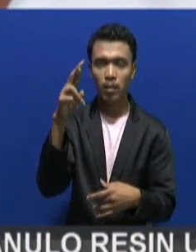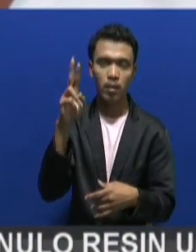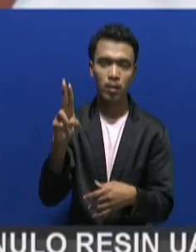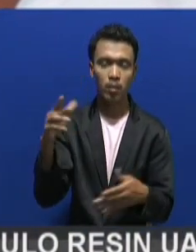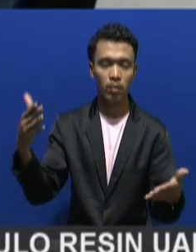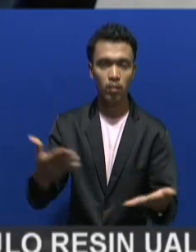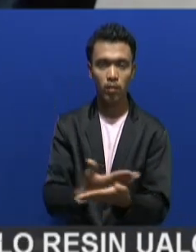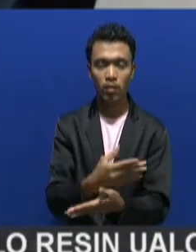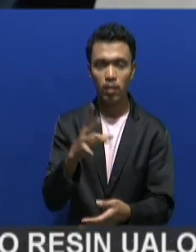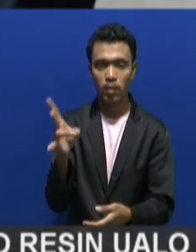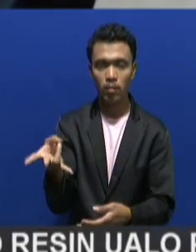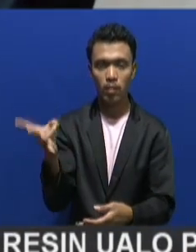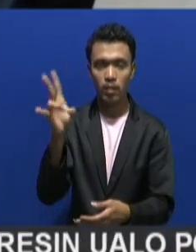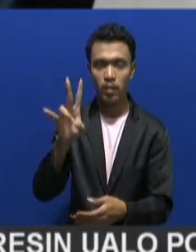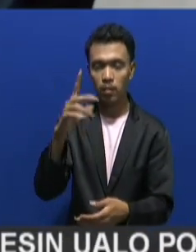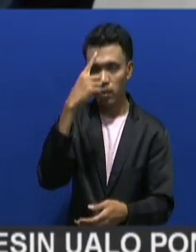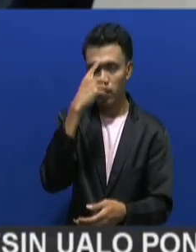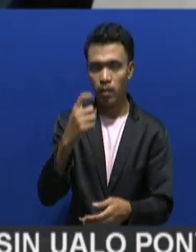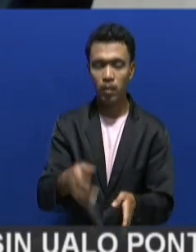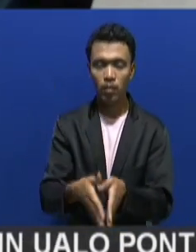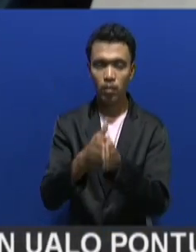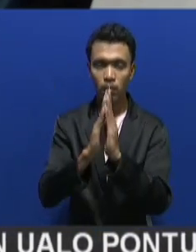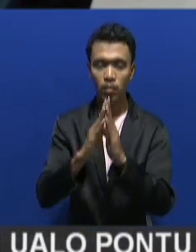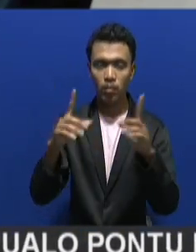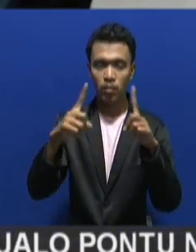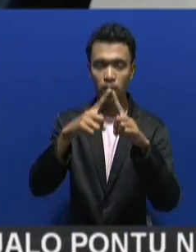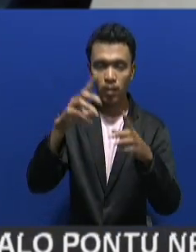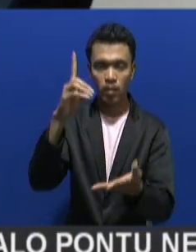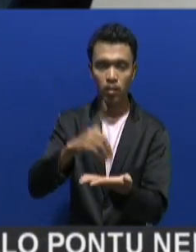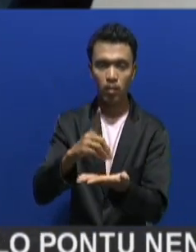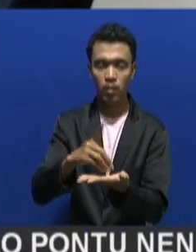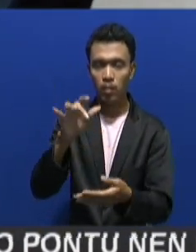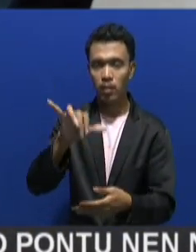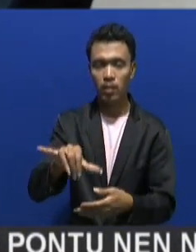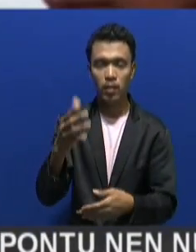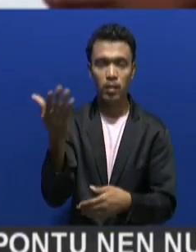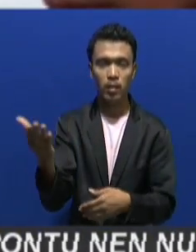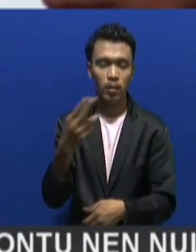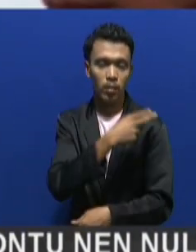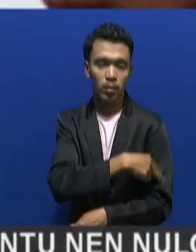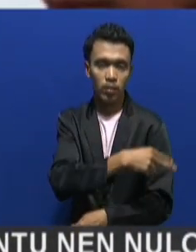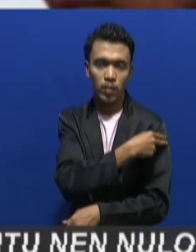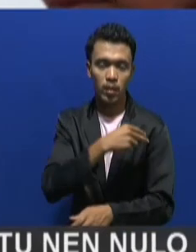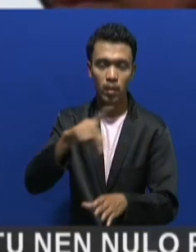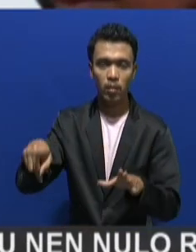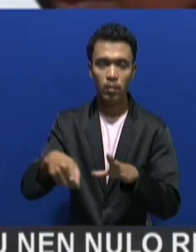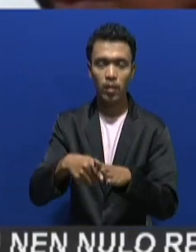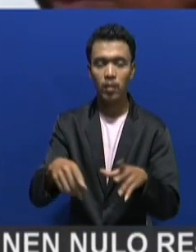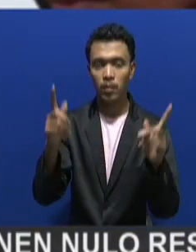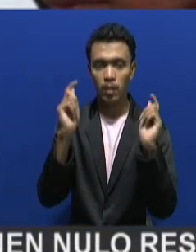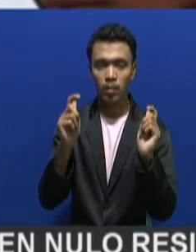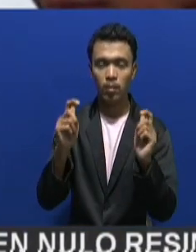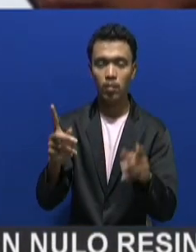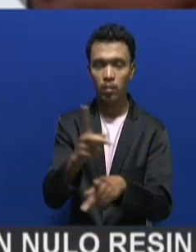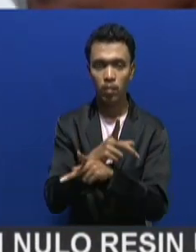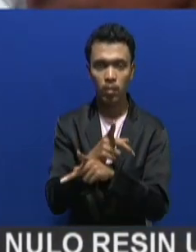hitunulu racing hitu também nene parte zizi ba pessoal saúde siri hospital nacional atu participa ia rasteu o de